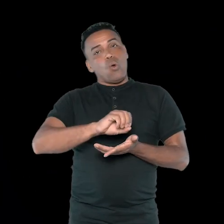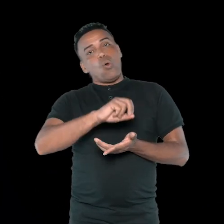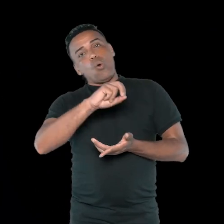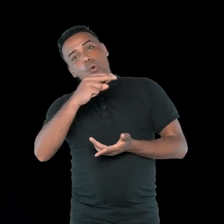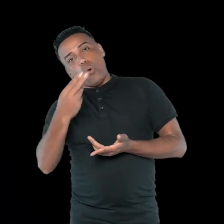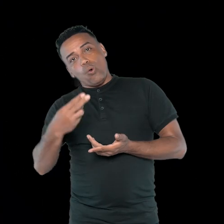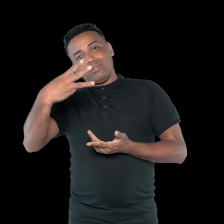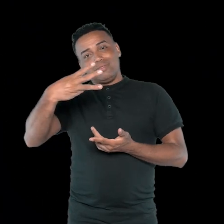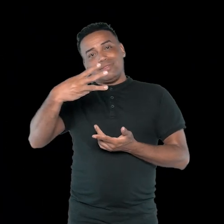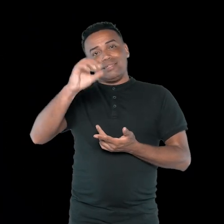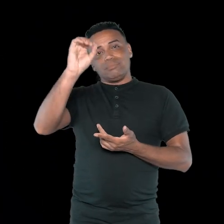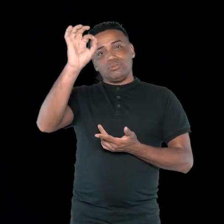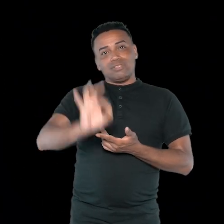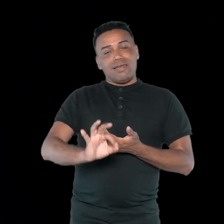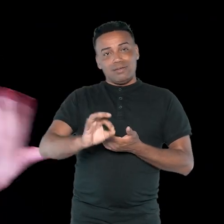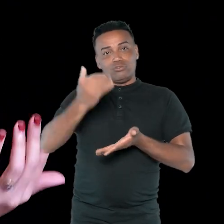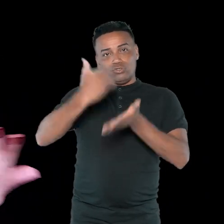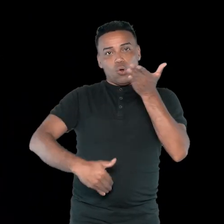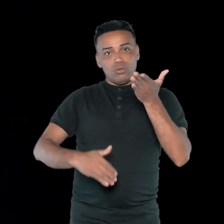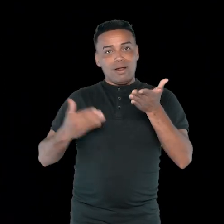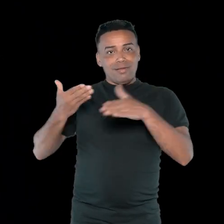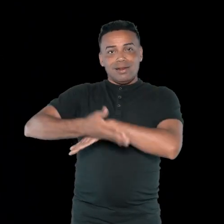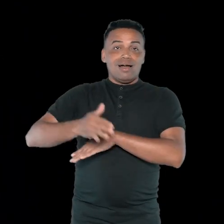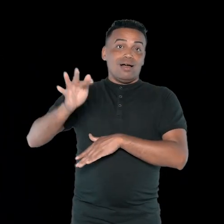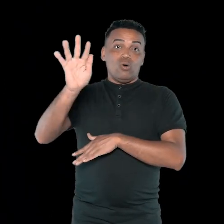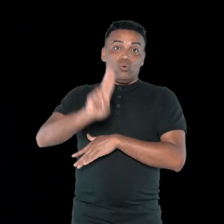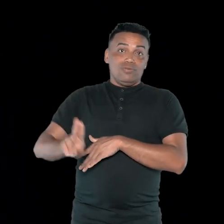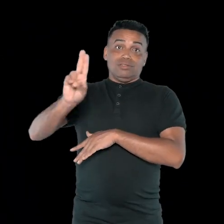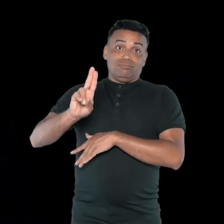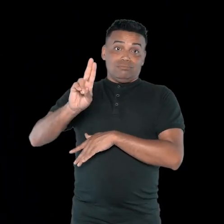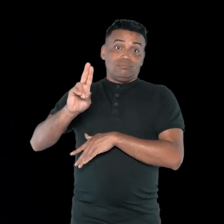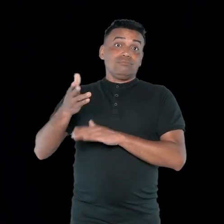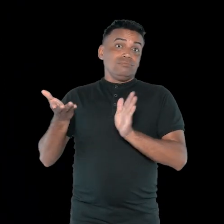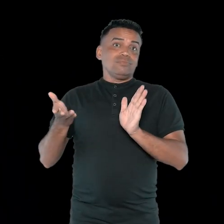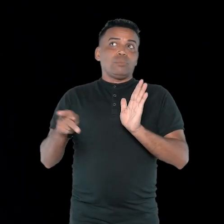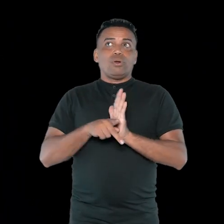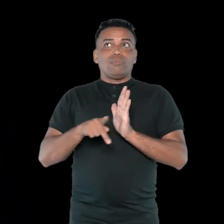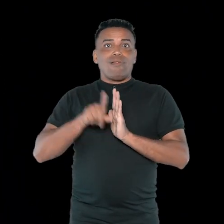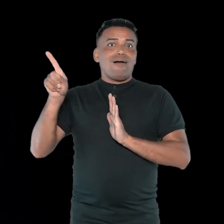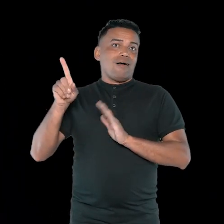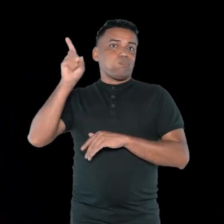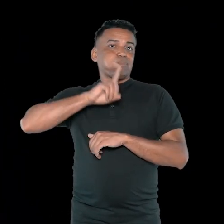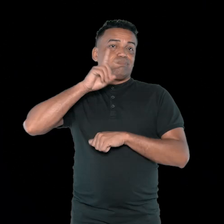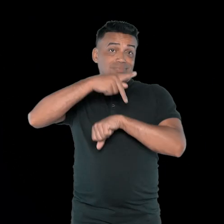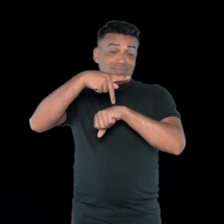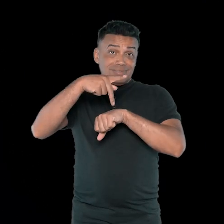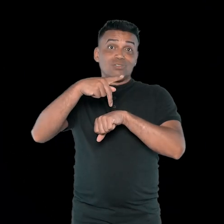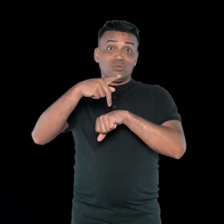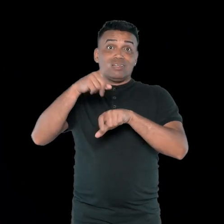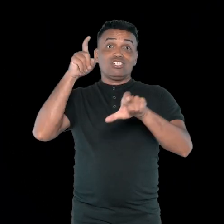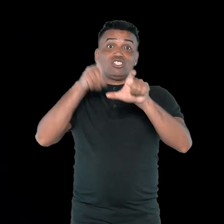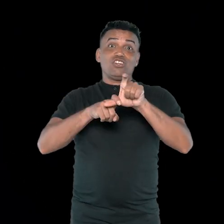desconto para estudar em uma universidade, né? Que as universidades americanas se tornaram um programa de endividamento para a